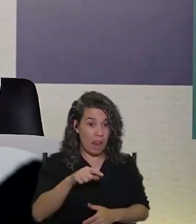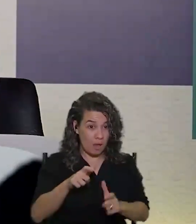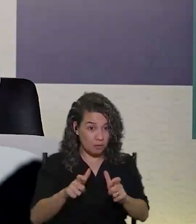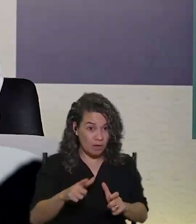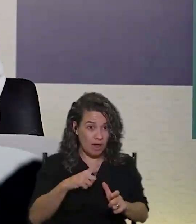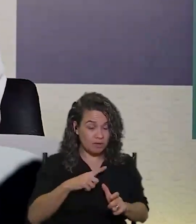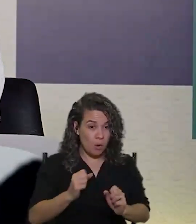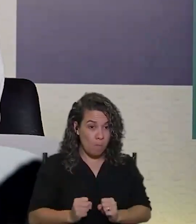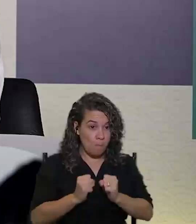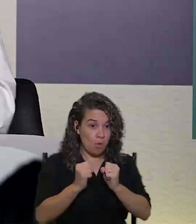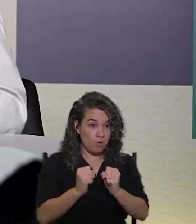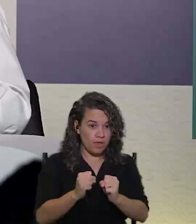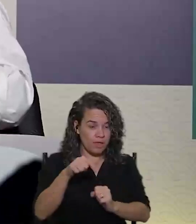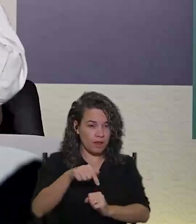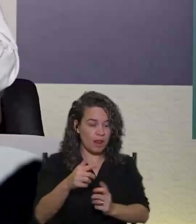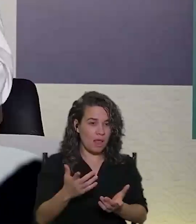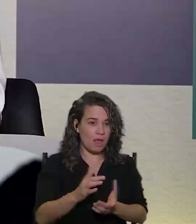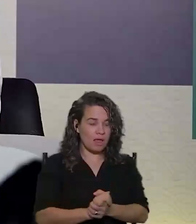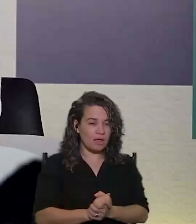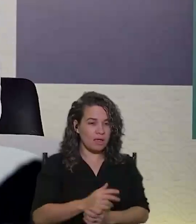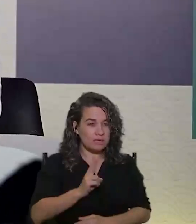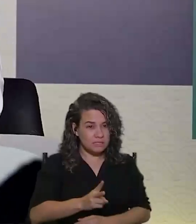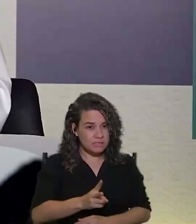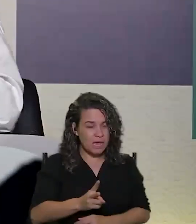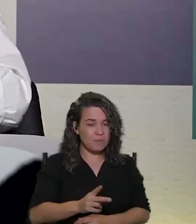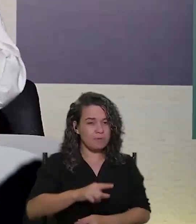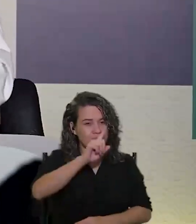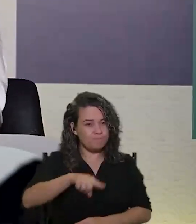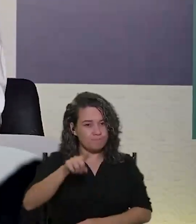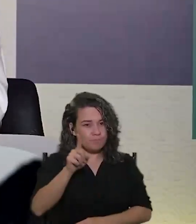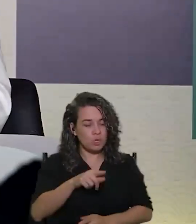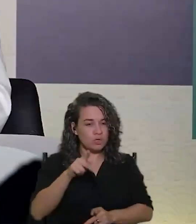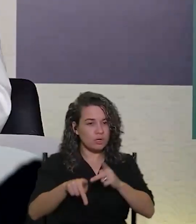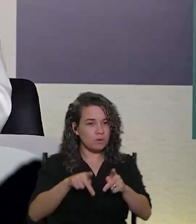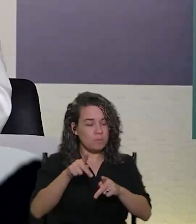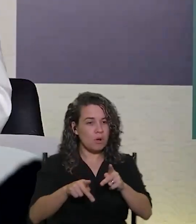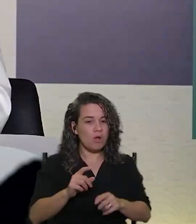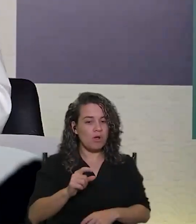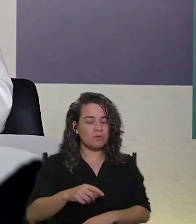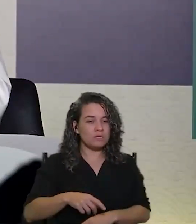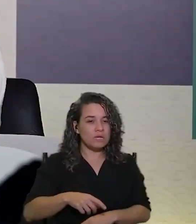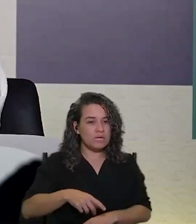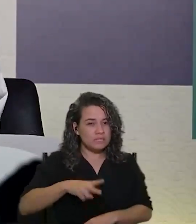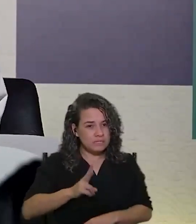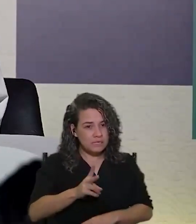né? Um poder sempre restringindo o povo, sempre excluindo os negros, sempre excluindo as mulheres,